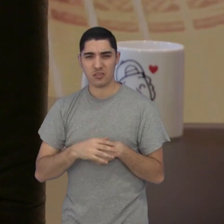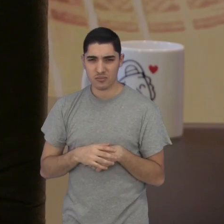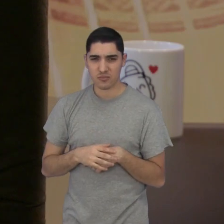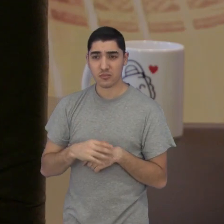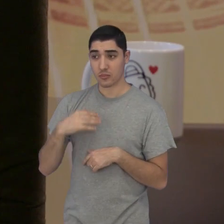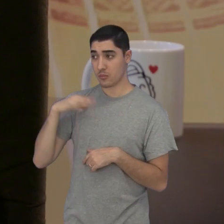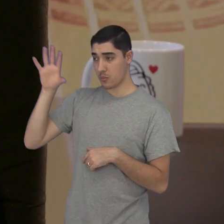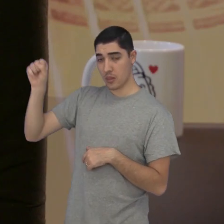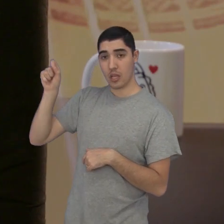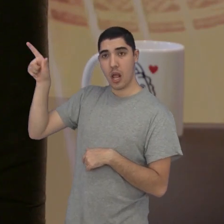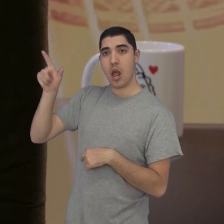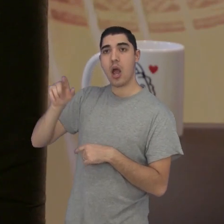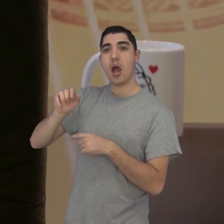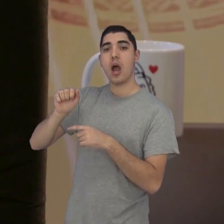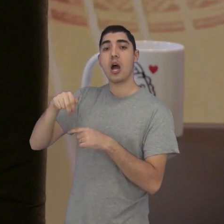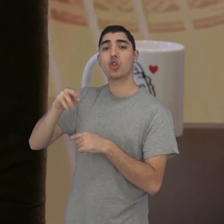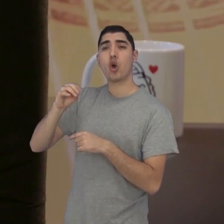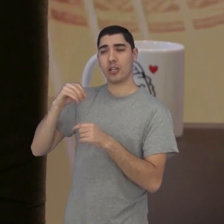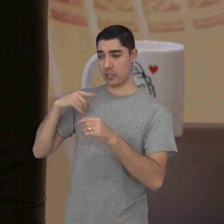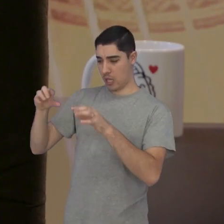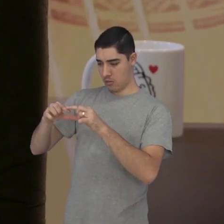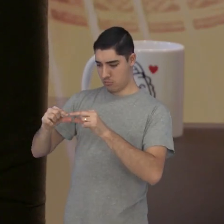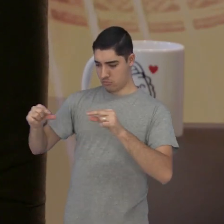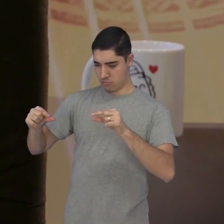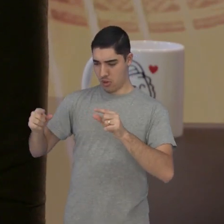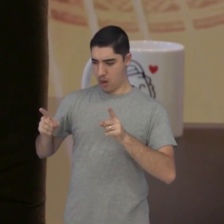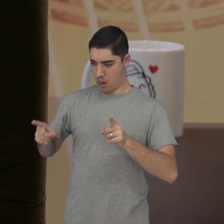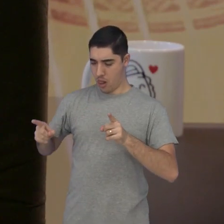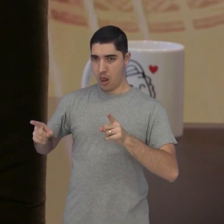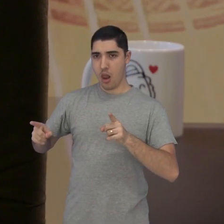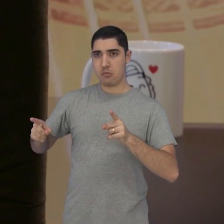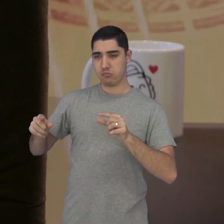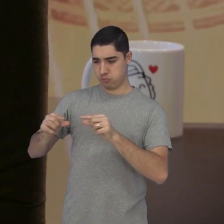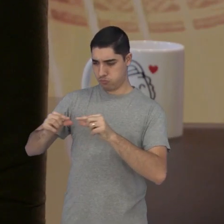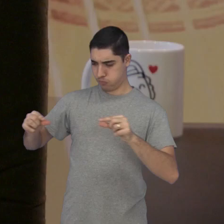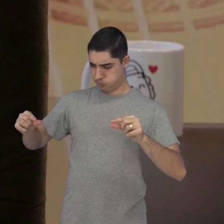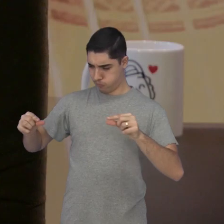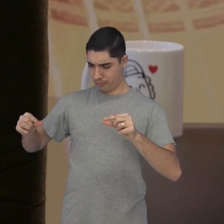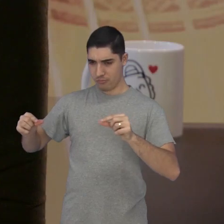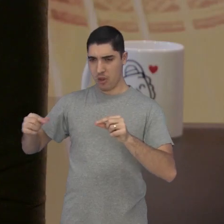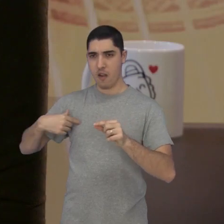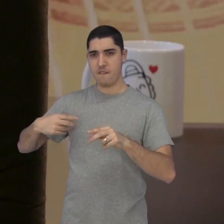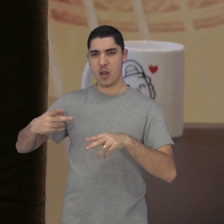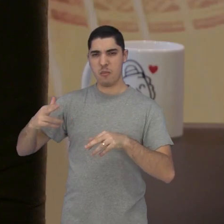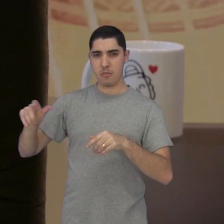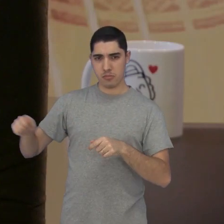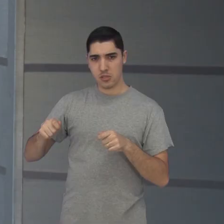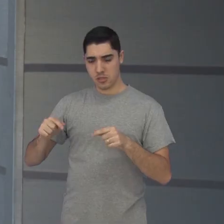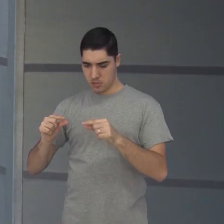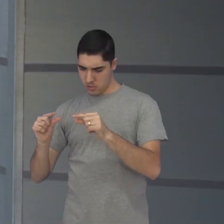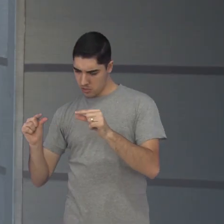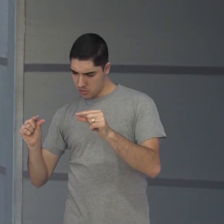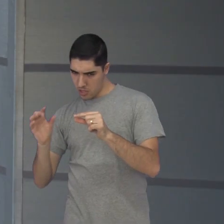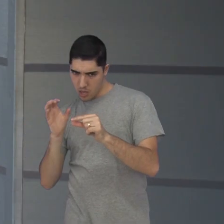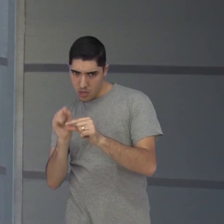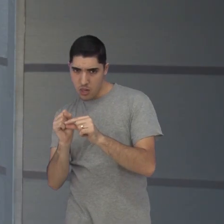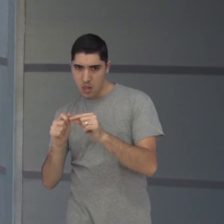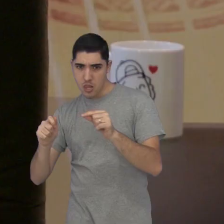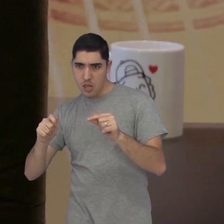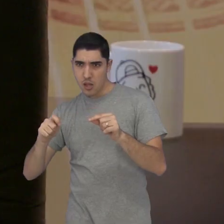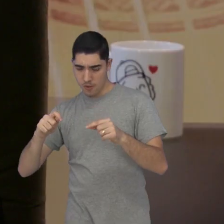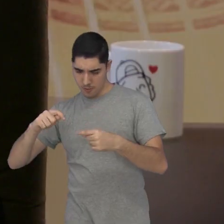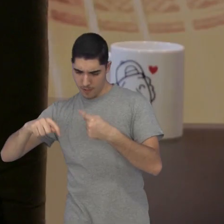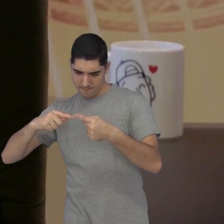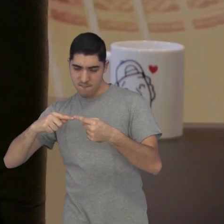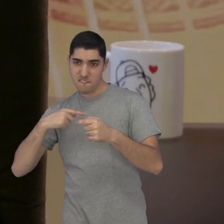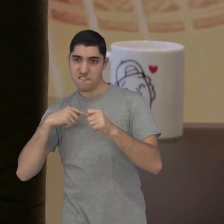assim. Foi no armazém do seu Antônio, tinha aqueles palitão de frost, sabe? Aqueles grandão. Os compridos. Os compridão, assim. Aí peguei um chumaço